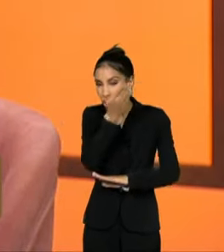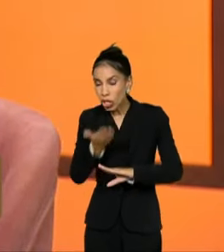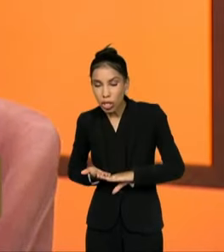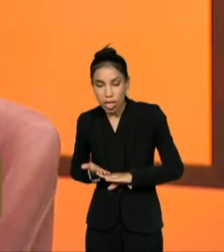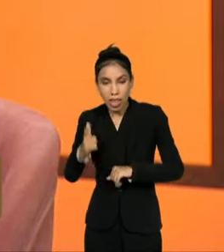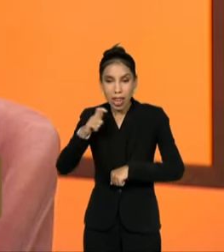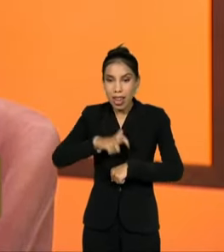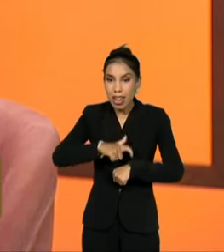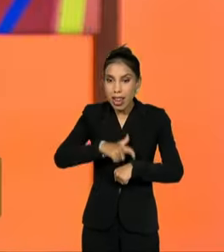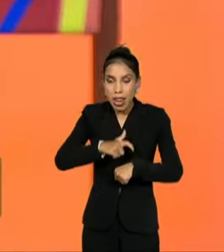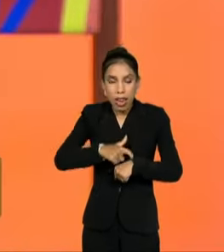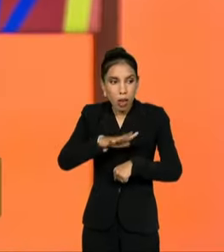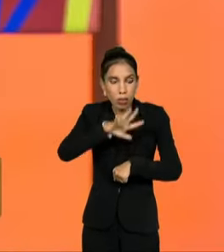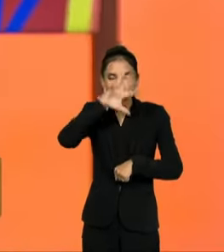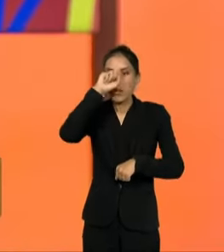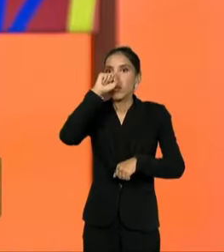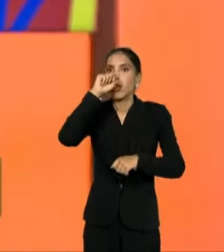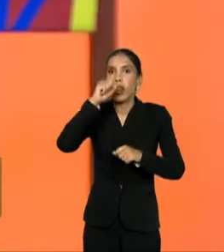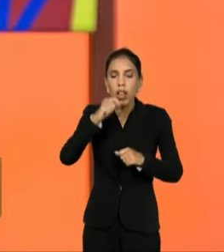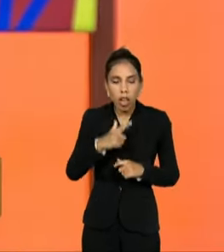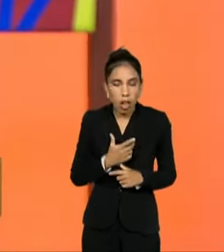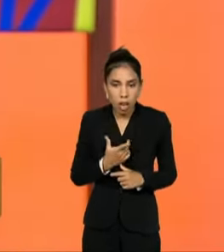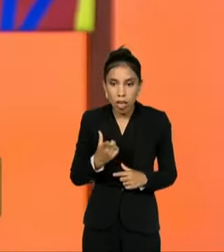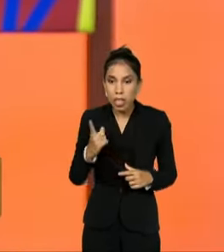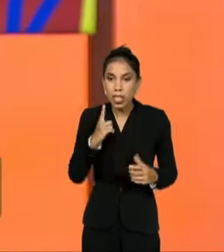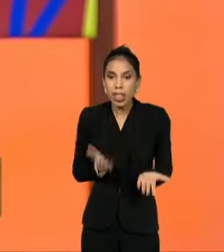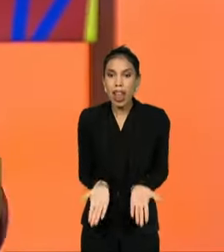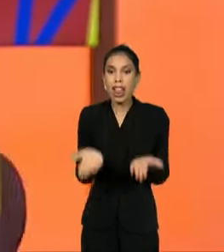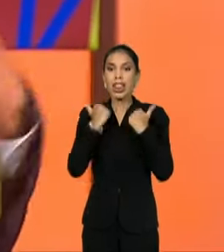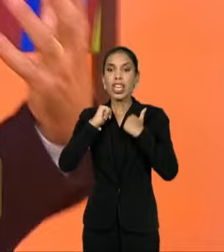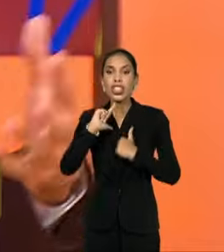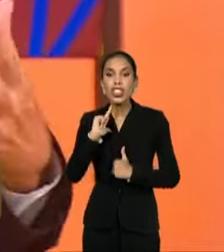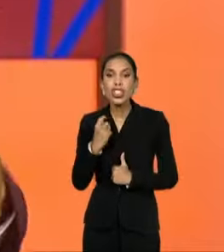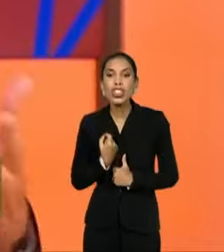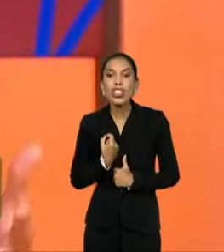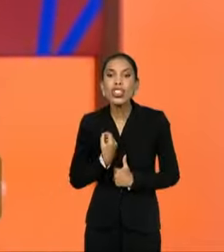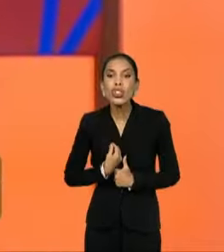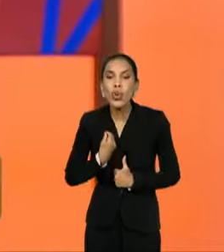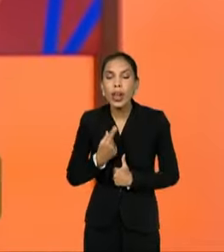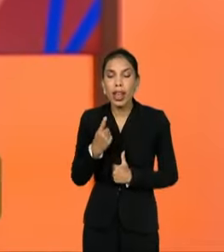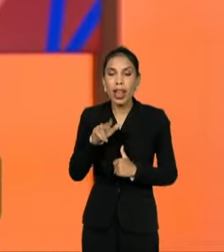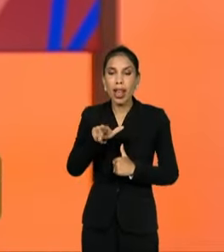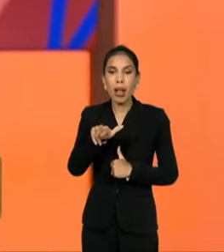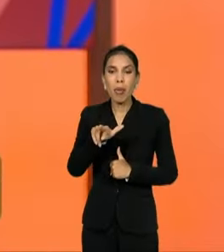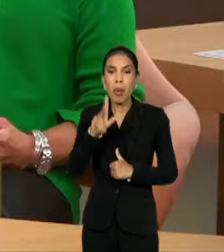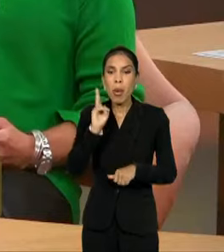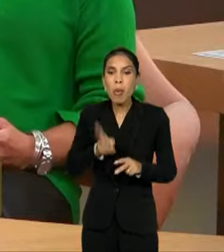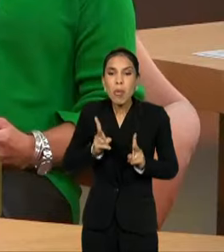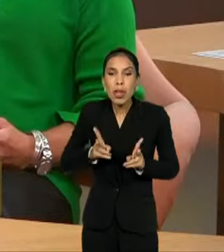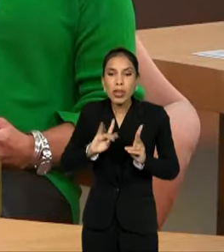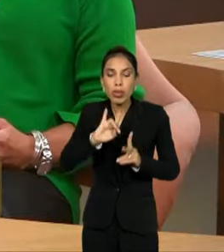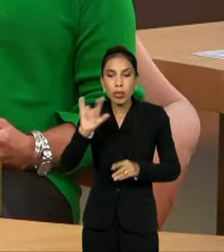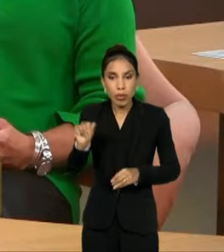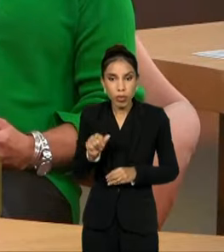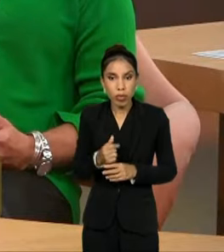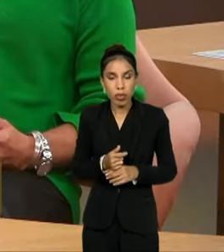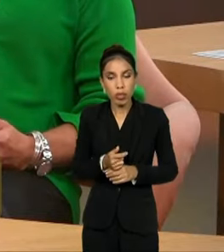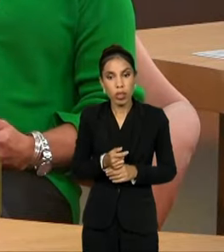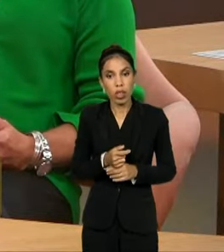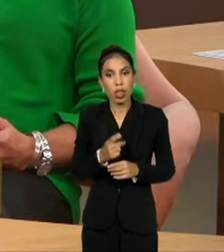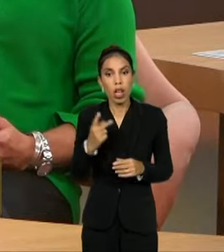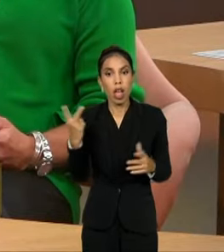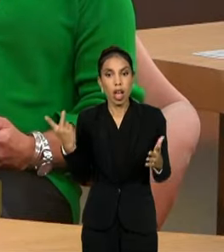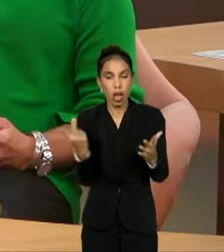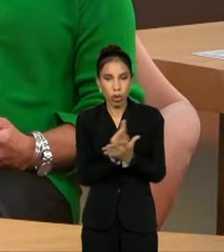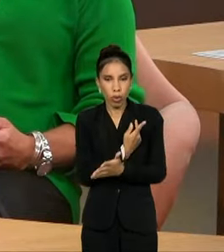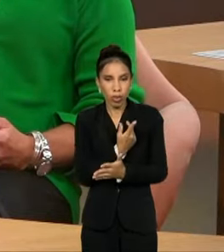deu nem tempo de respirar. E com aquele negócio do meu irmão lá dentro, guardado no mesmo dia, né? Essa coisa do então, seu irmão, Marcelo, desculpa te perguntar uma